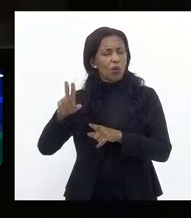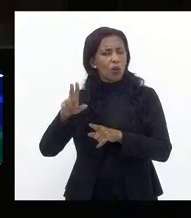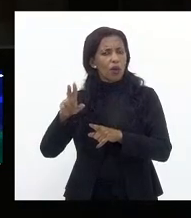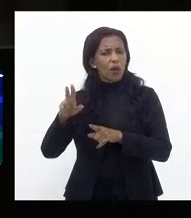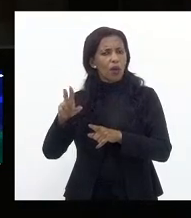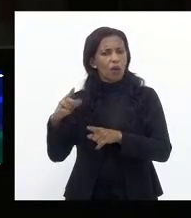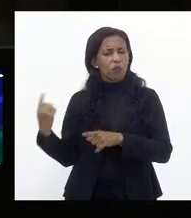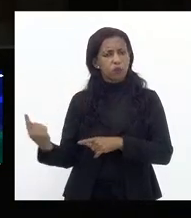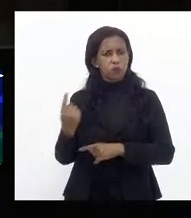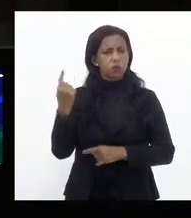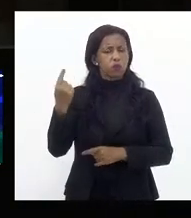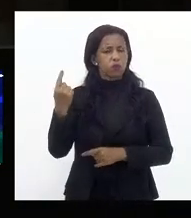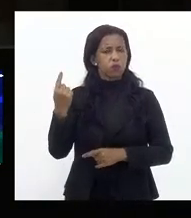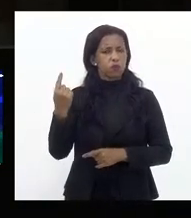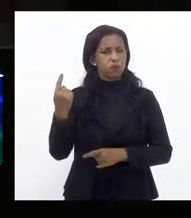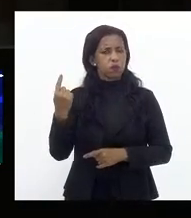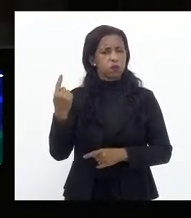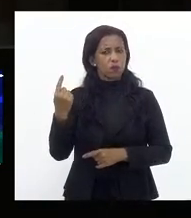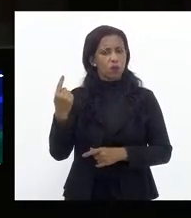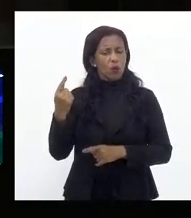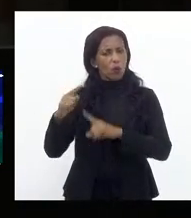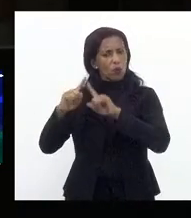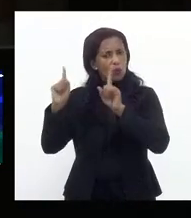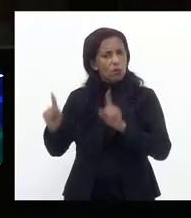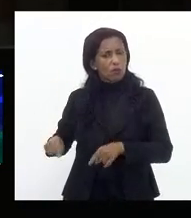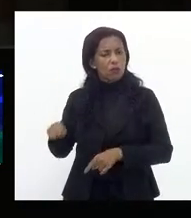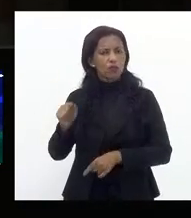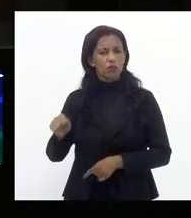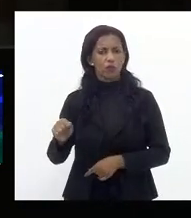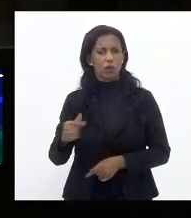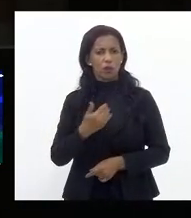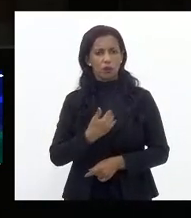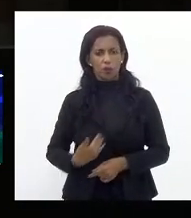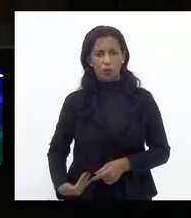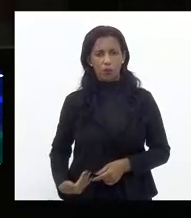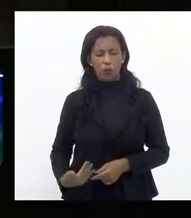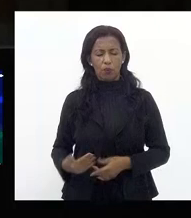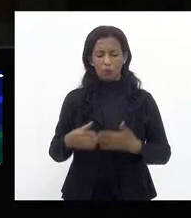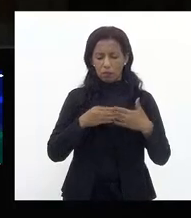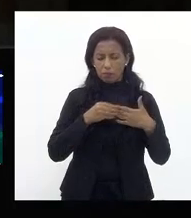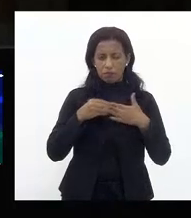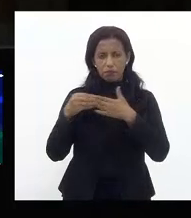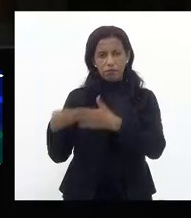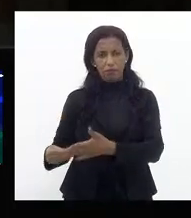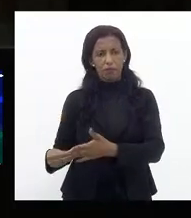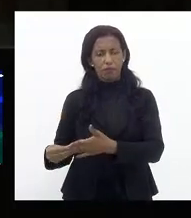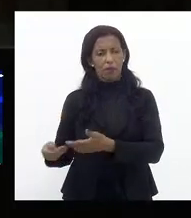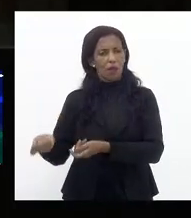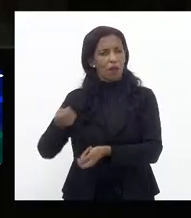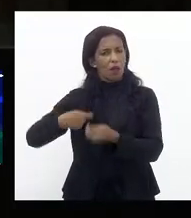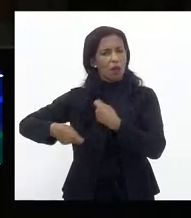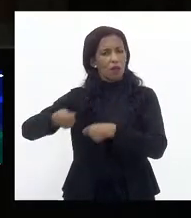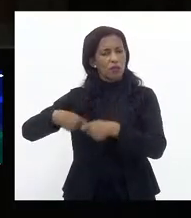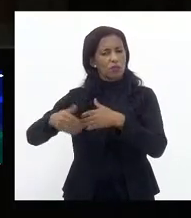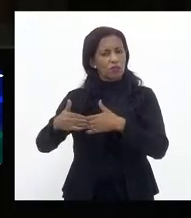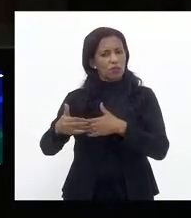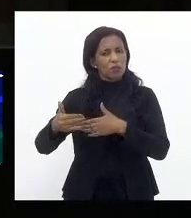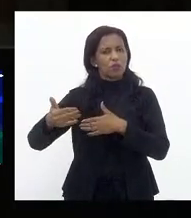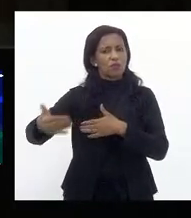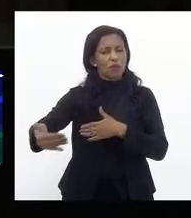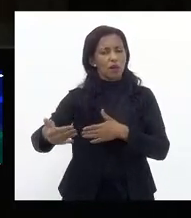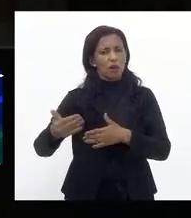indispensável o servidor público para levar a administração à frente,